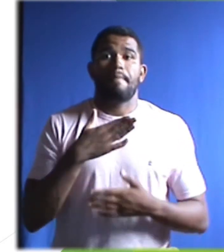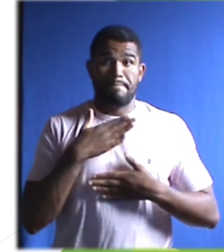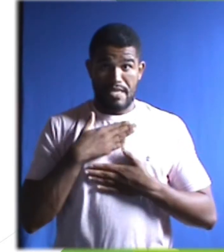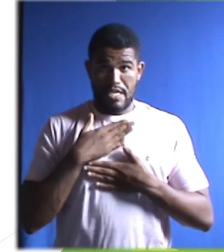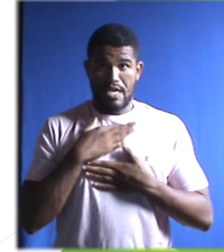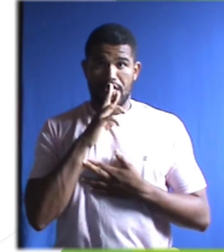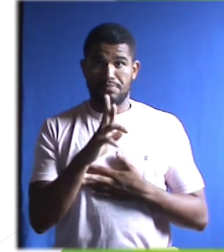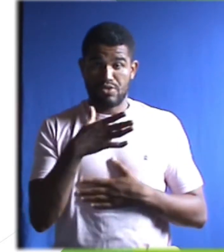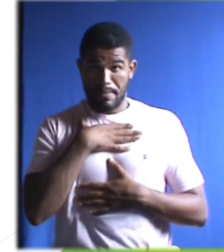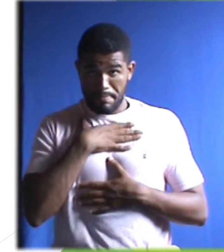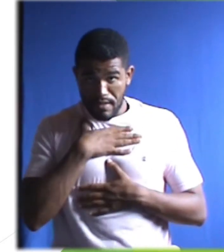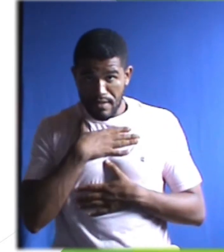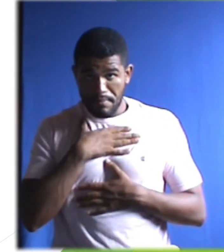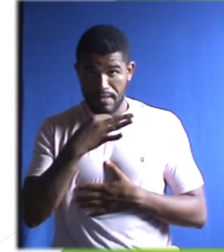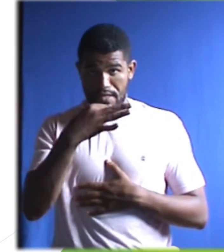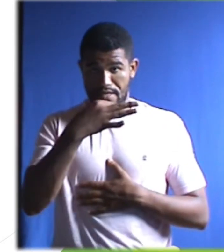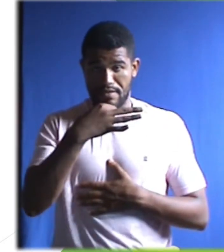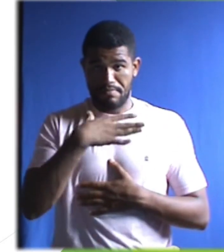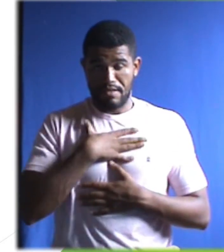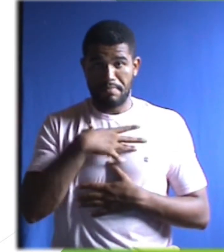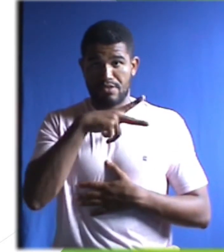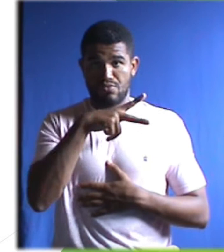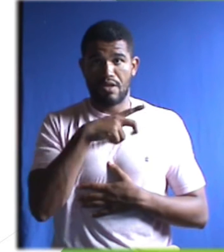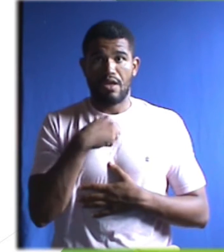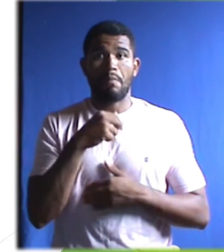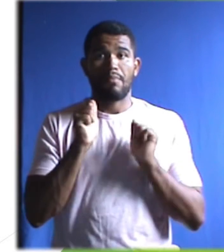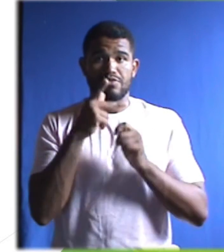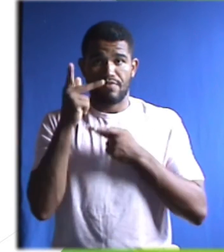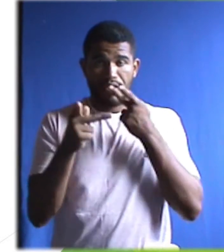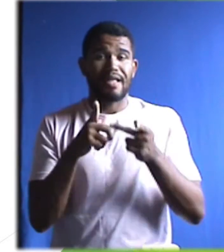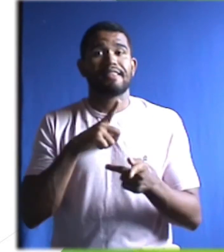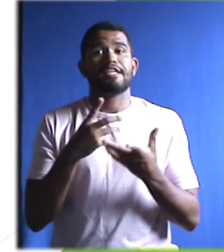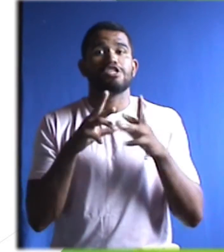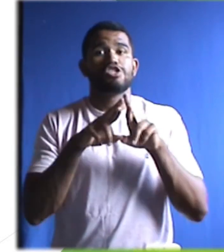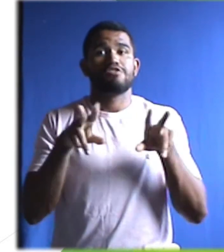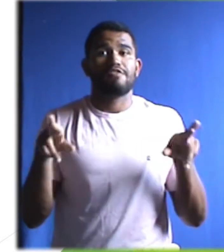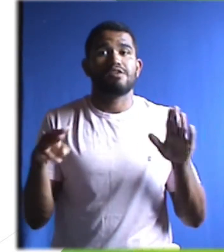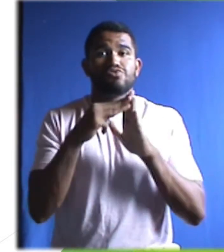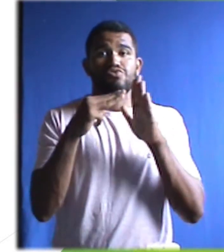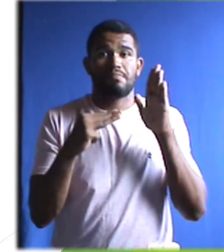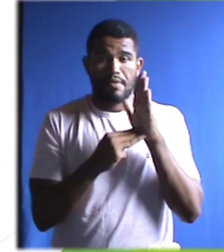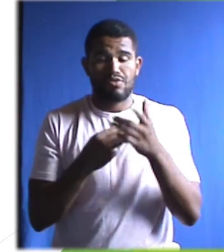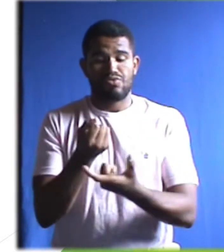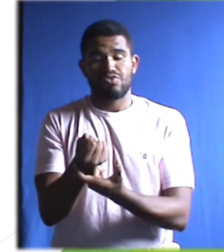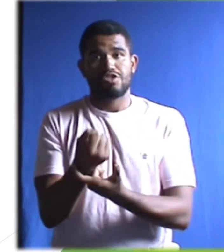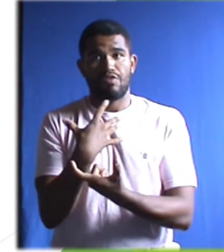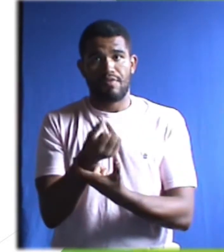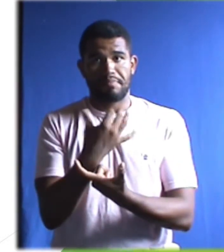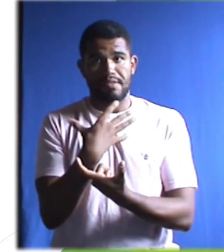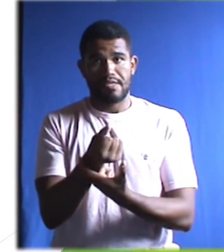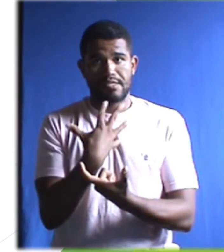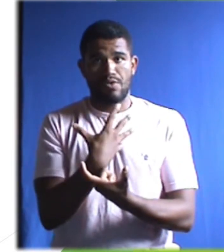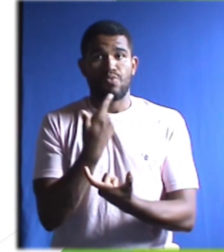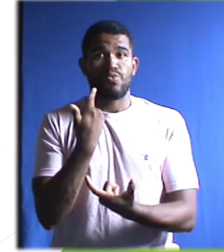Gente, então, respondendo aqui a minha resposta sobre essas 3 indagações, eu já posso dizer para vocês que há vários